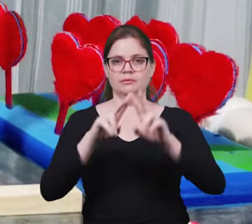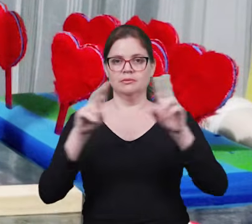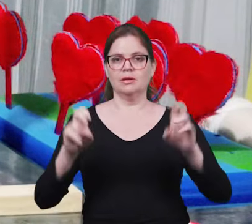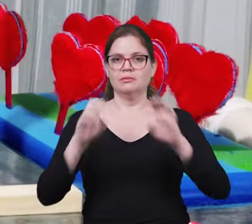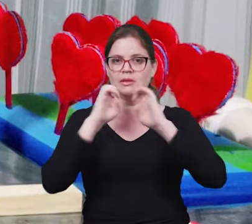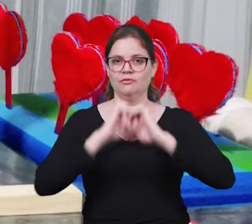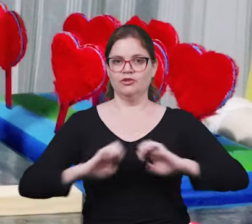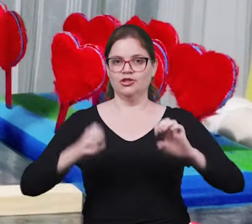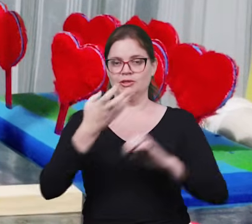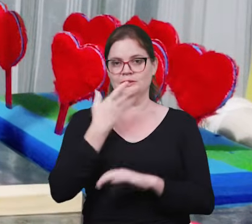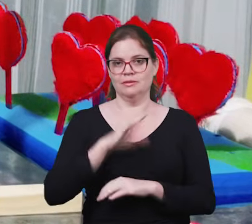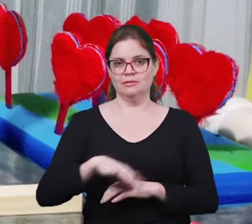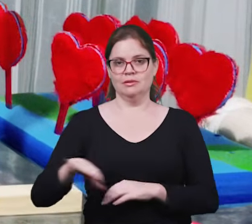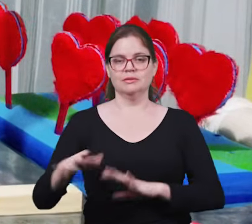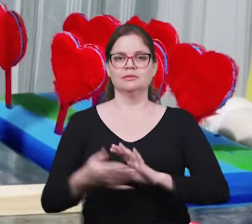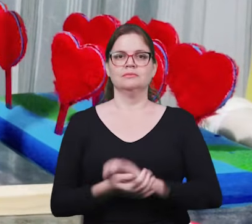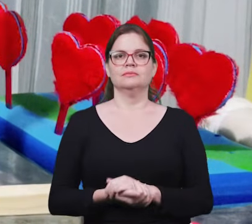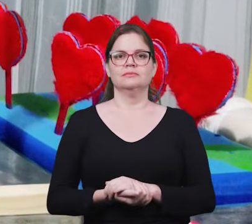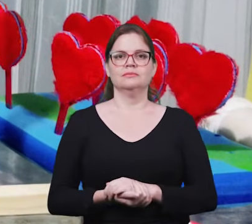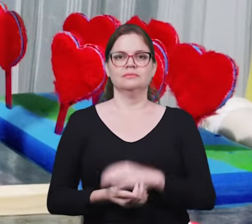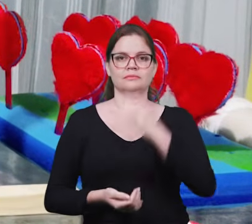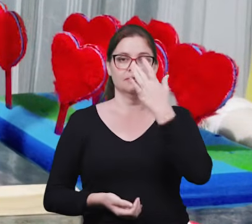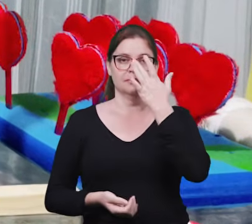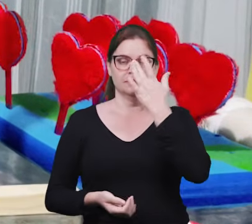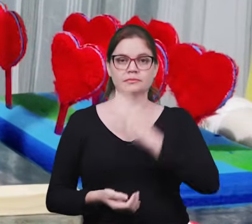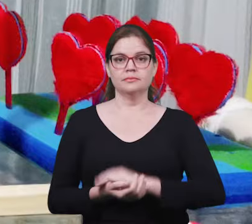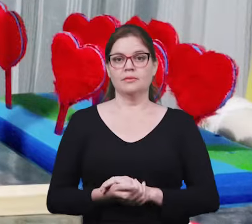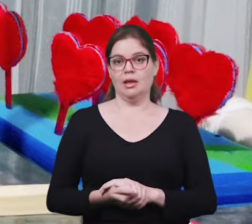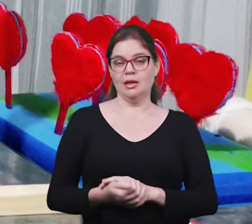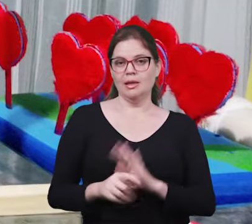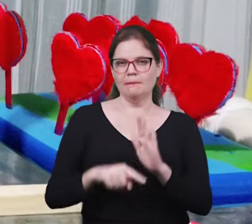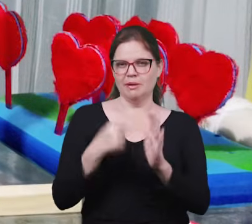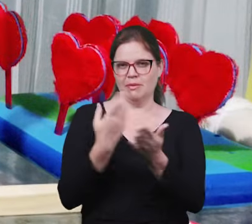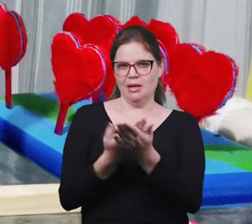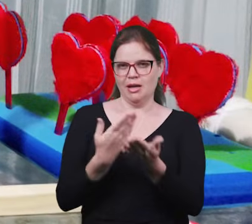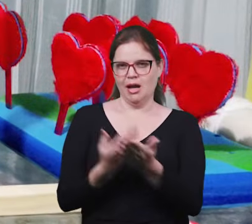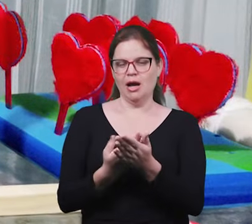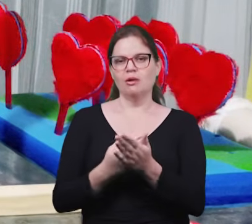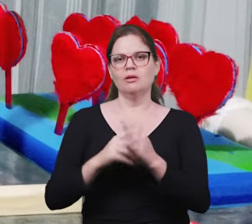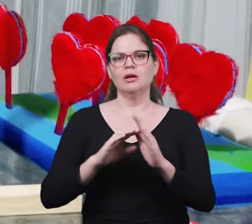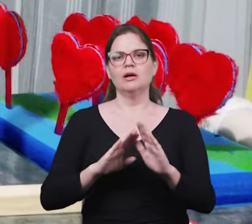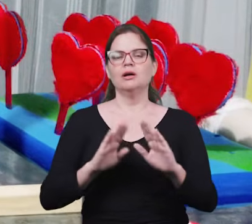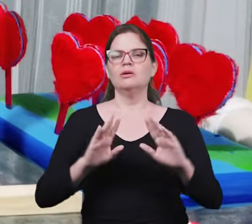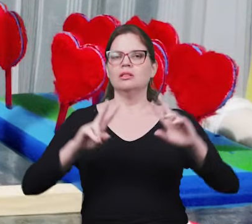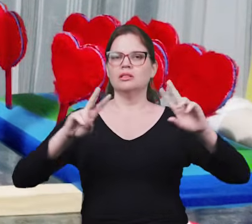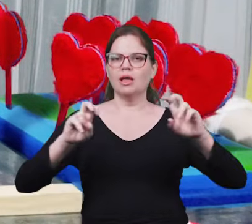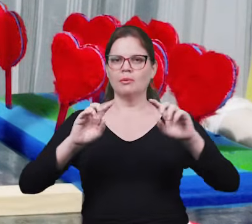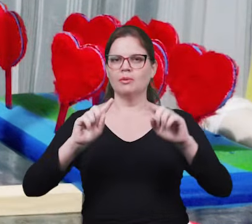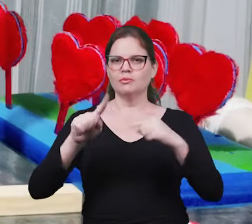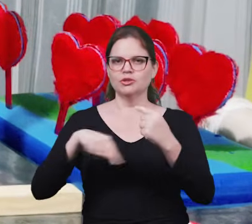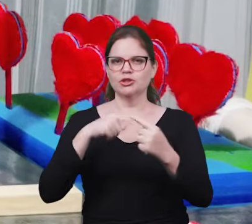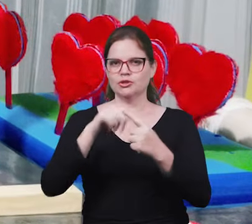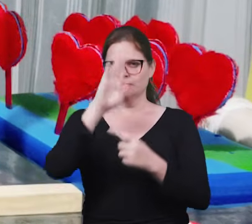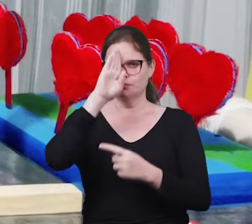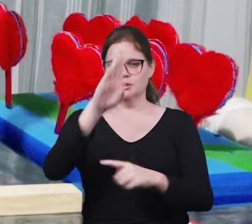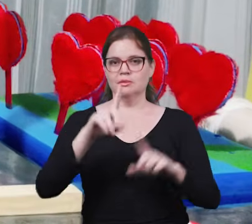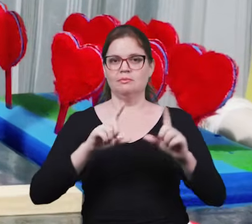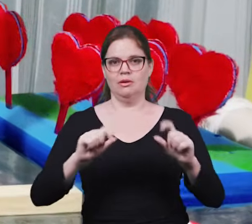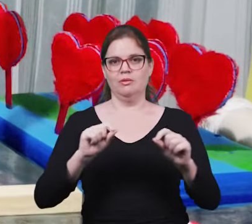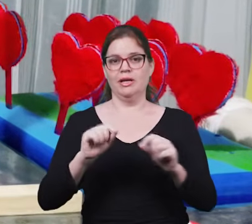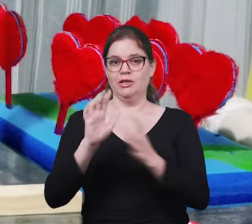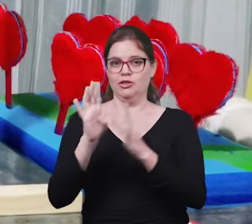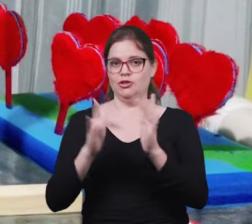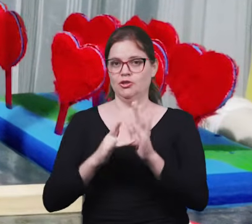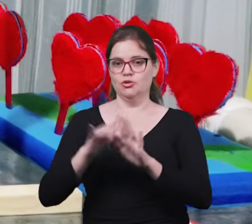de crianças. O assunto da primeira aula é Jesus nos faz pescadores de homens. Para que os irmãos entendam,